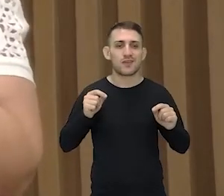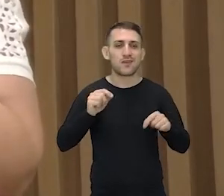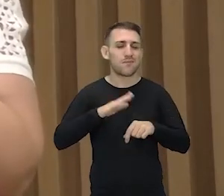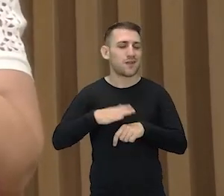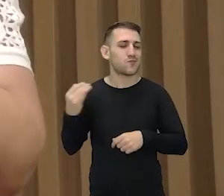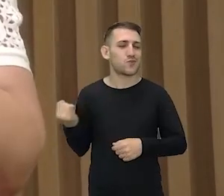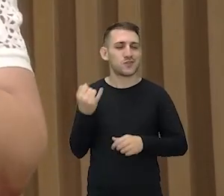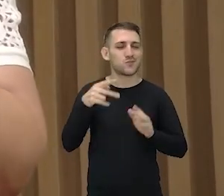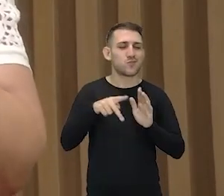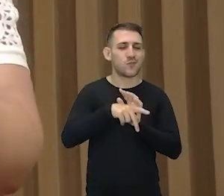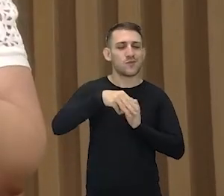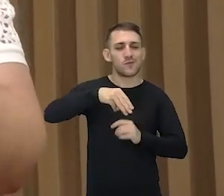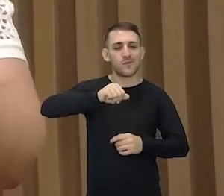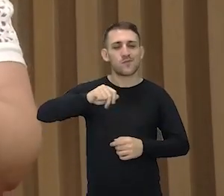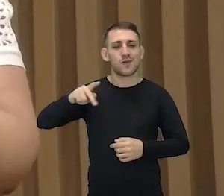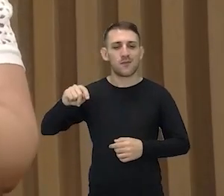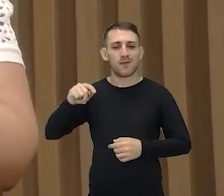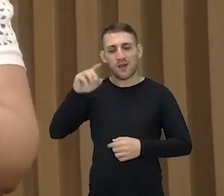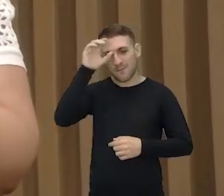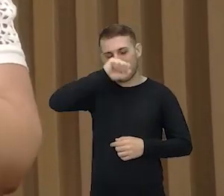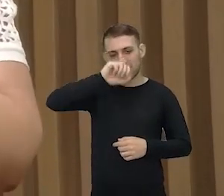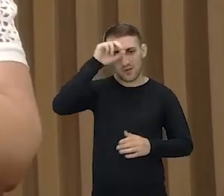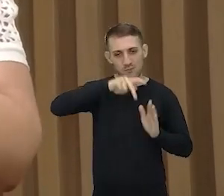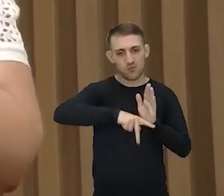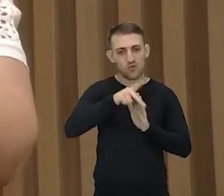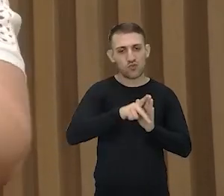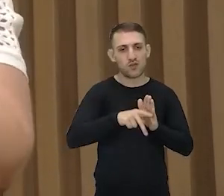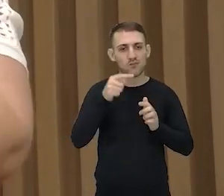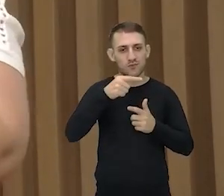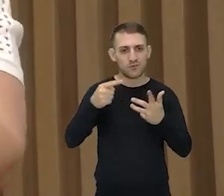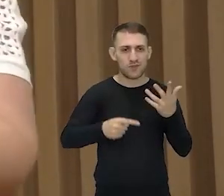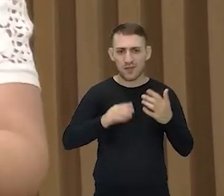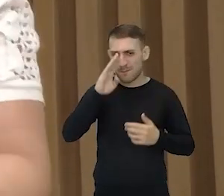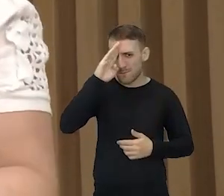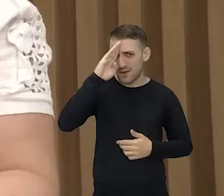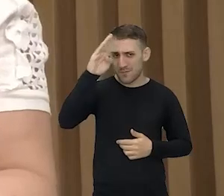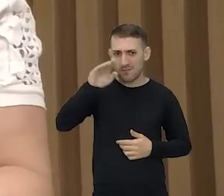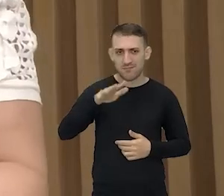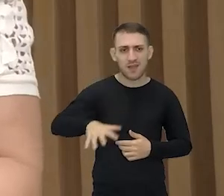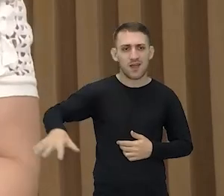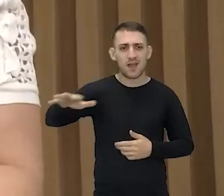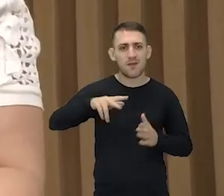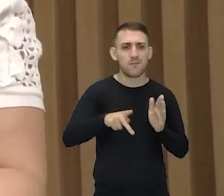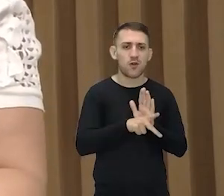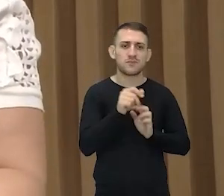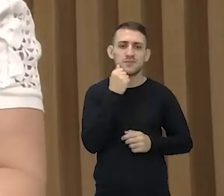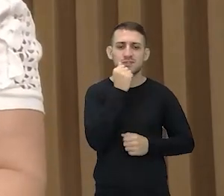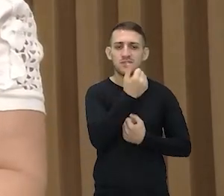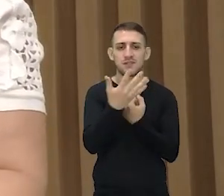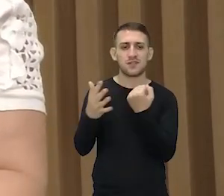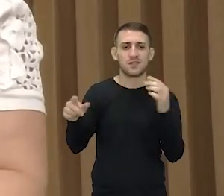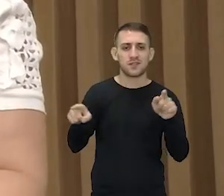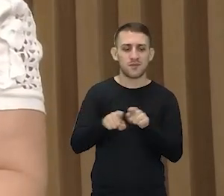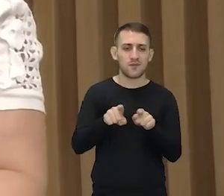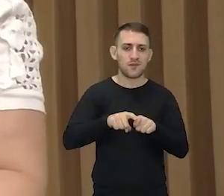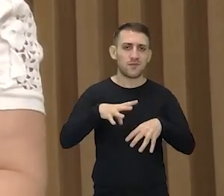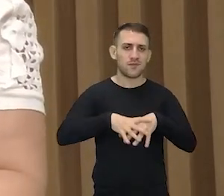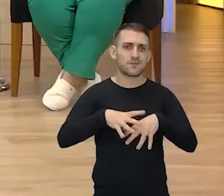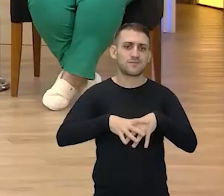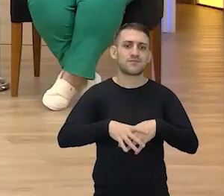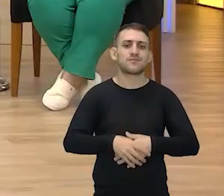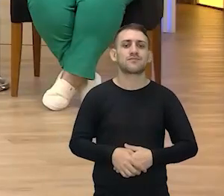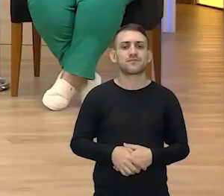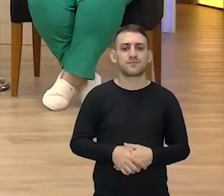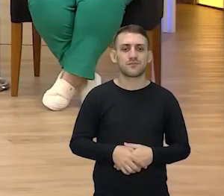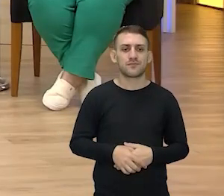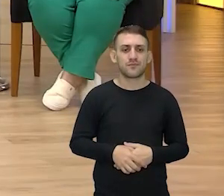do mapa, né, a aprendizagem por projetos, principalmente nessa área de ciências da natureza e matemática. E